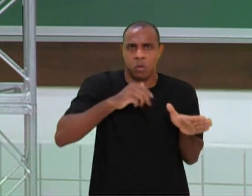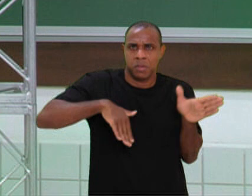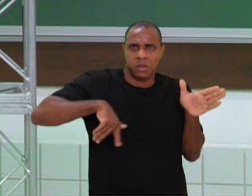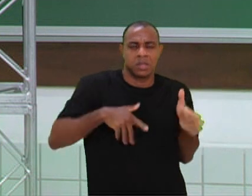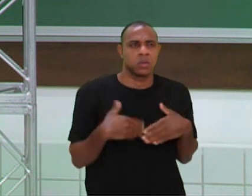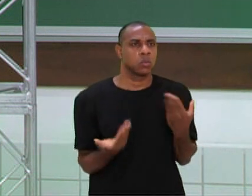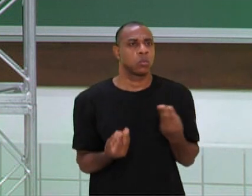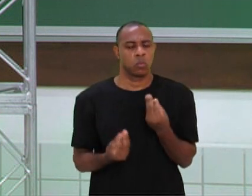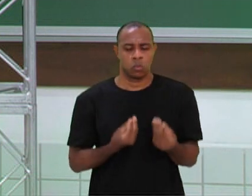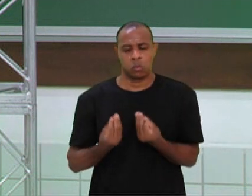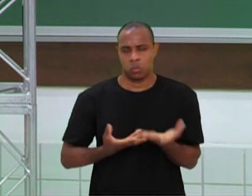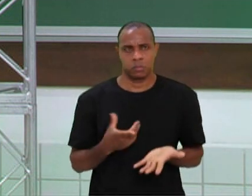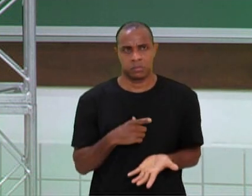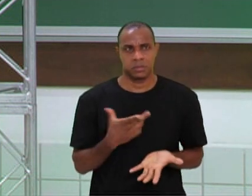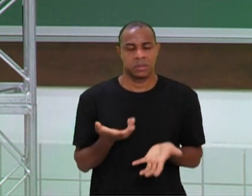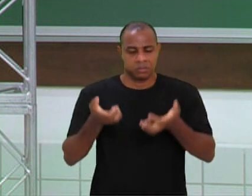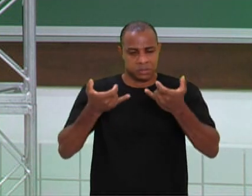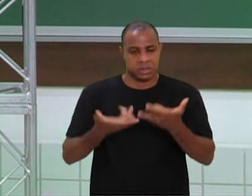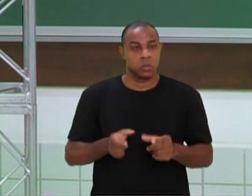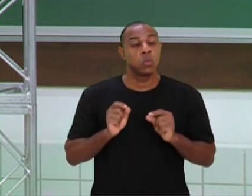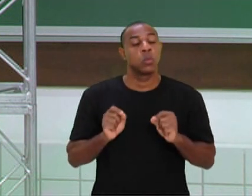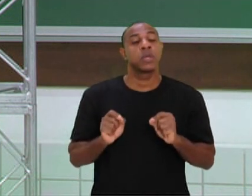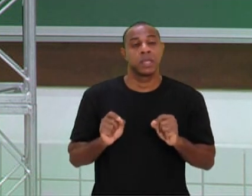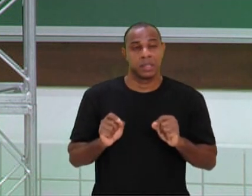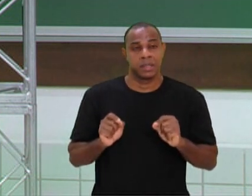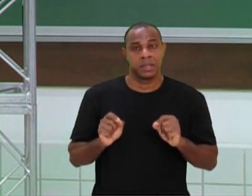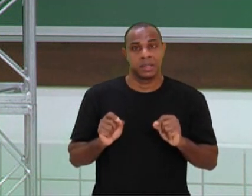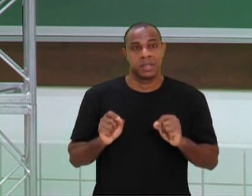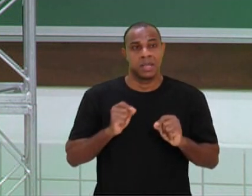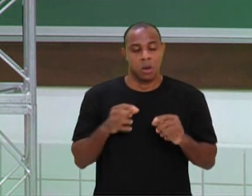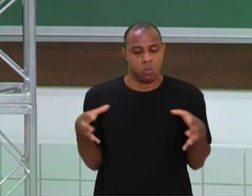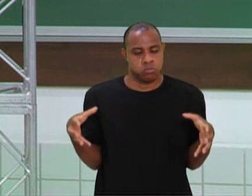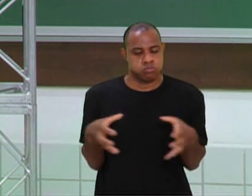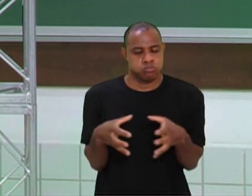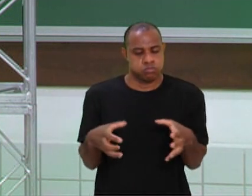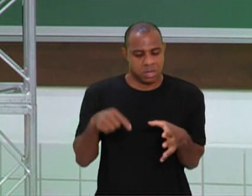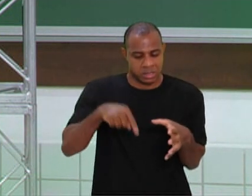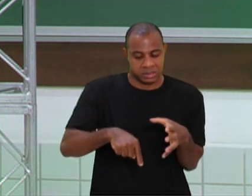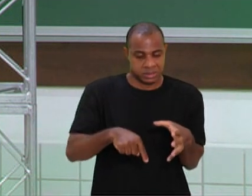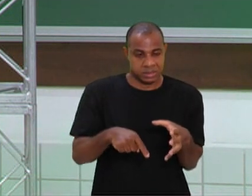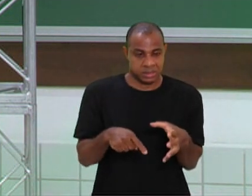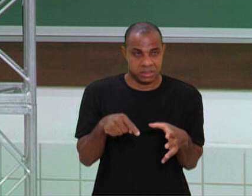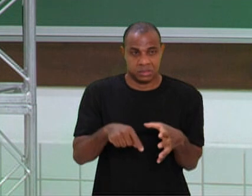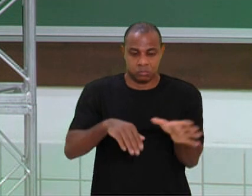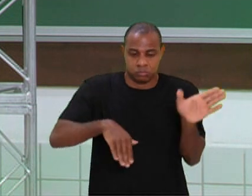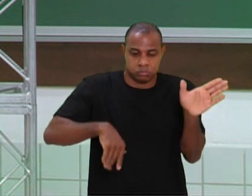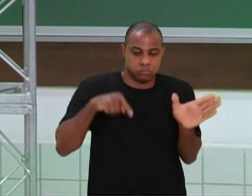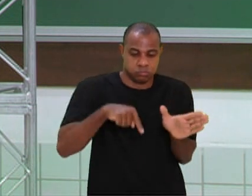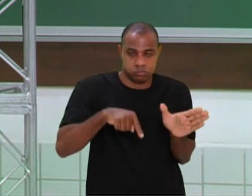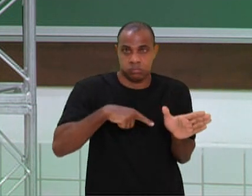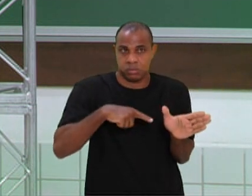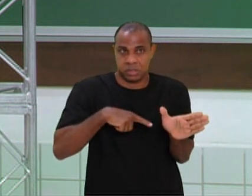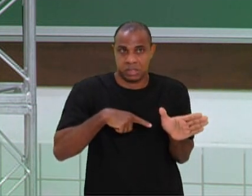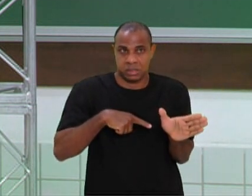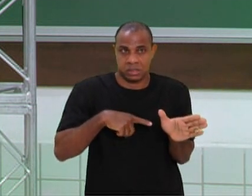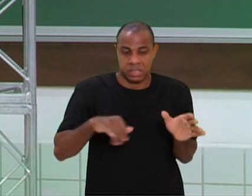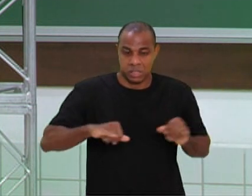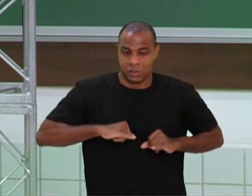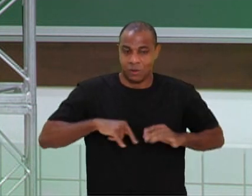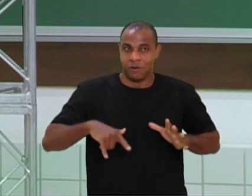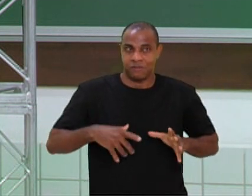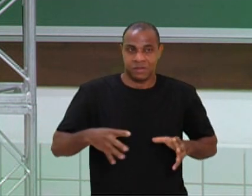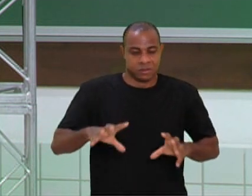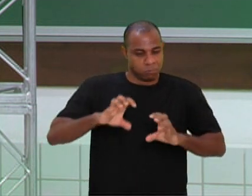nós estamos, na verdade, falando sobre a questão da pressão absoluta sobre ele, certo? Que, nesse caso,